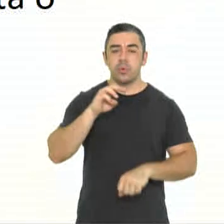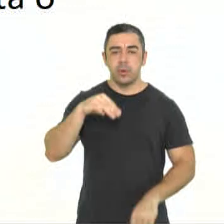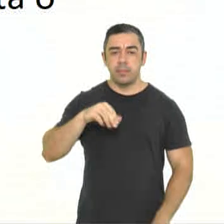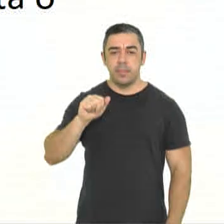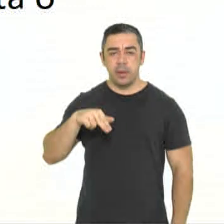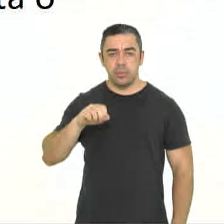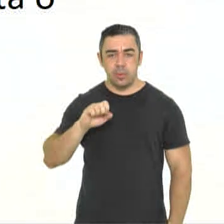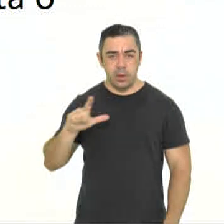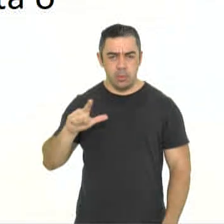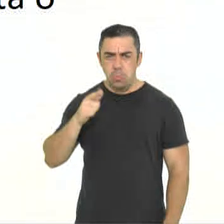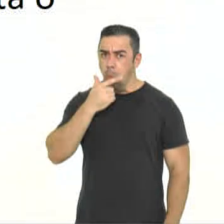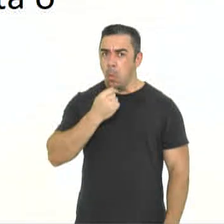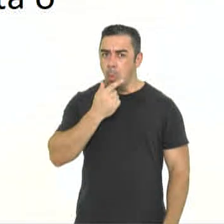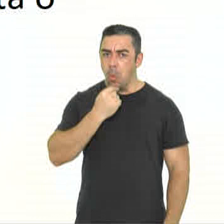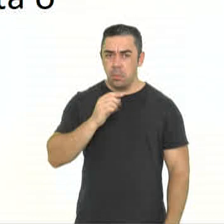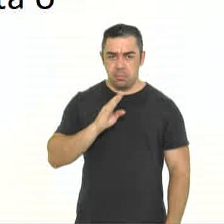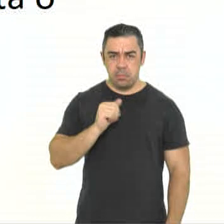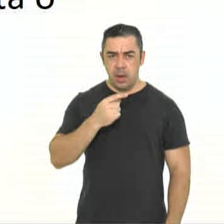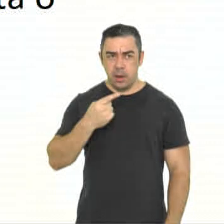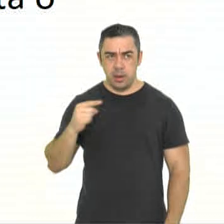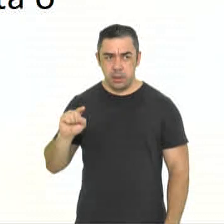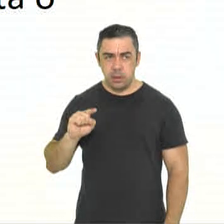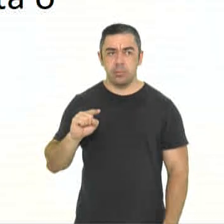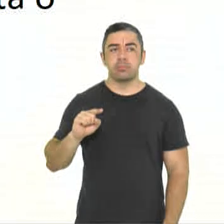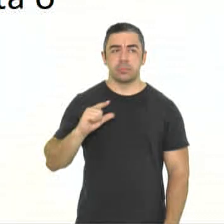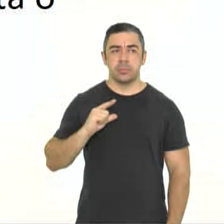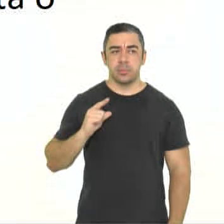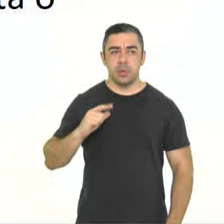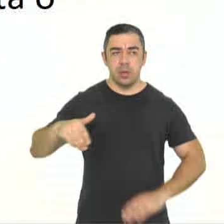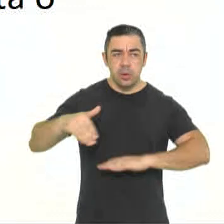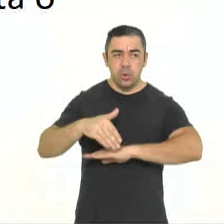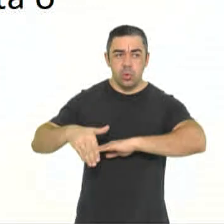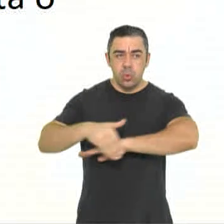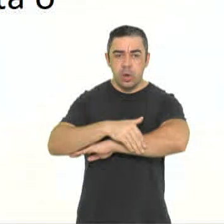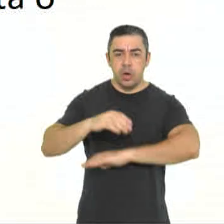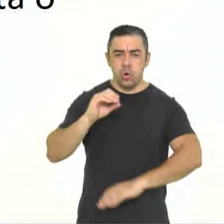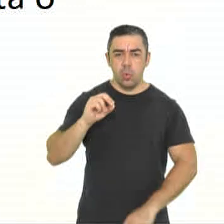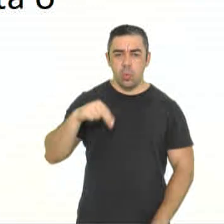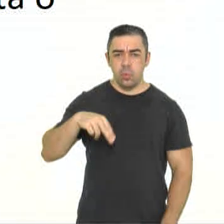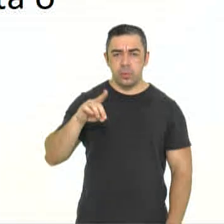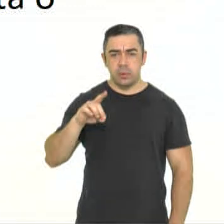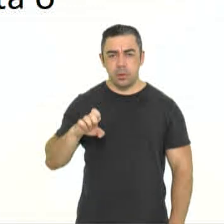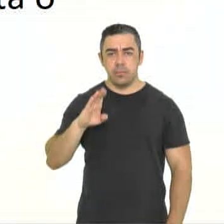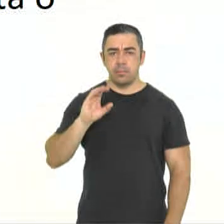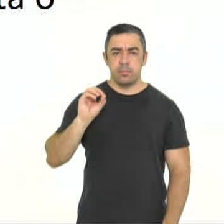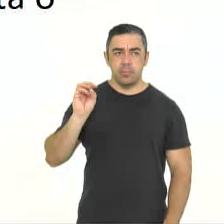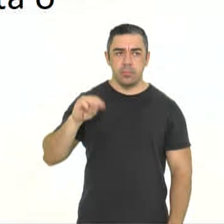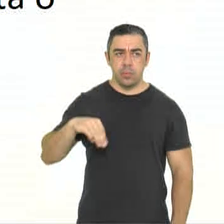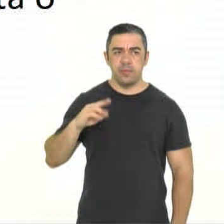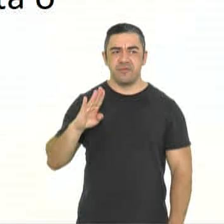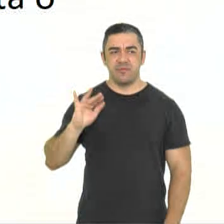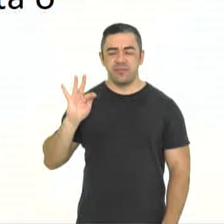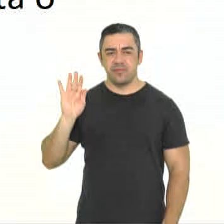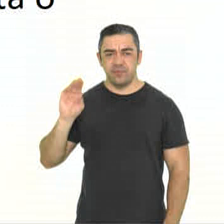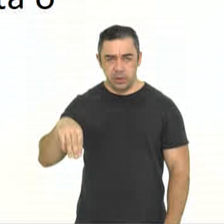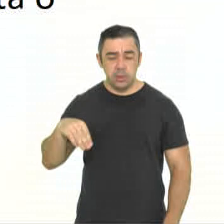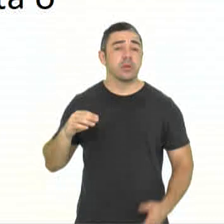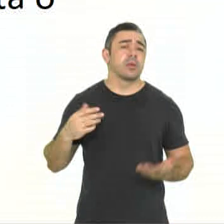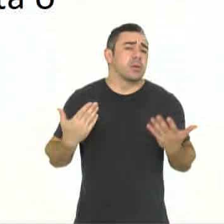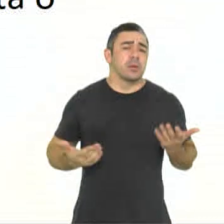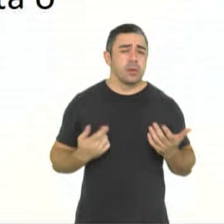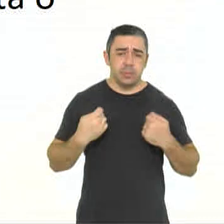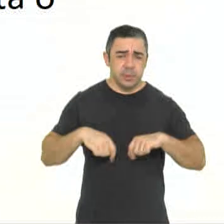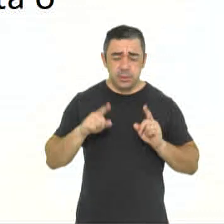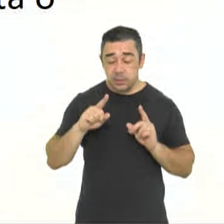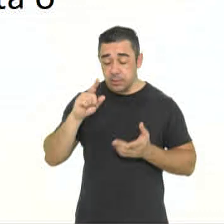Albernaz, barão de Jacuecanga, a rua Conde de Bonfim. Não me recordo bem que número. É preciso não